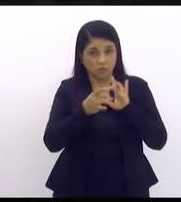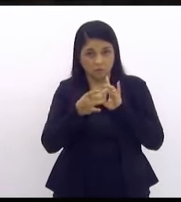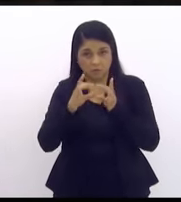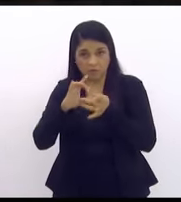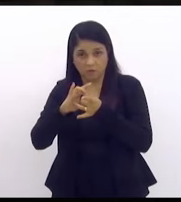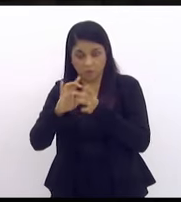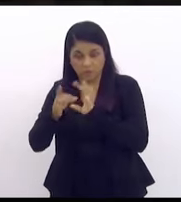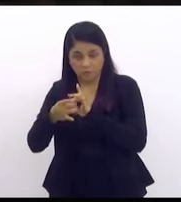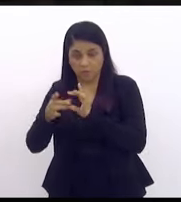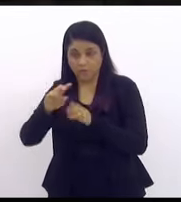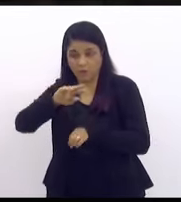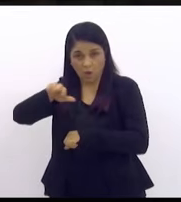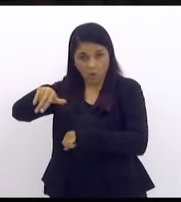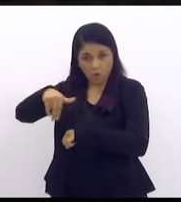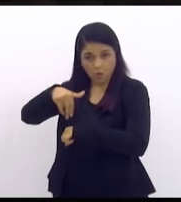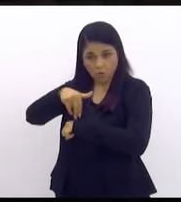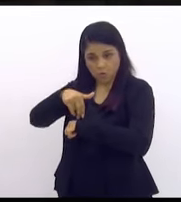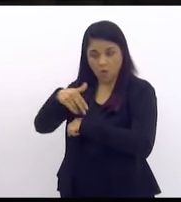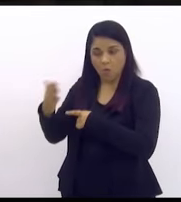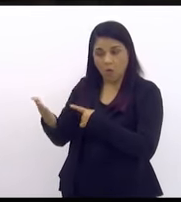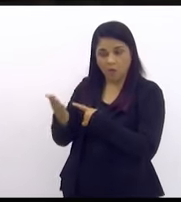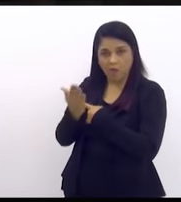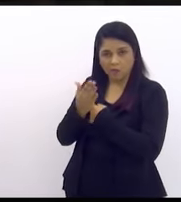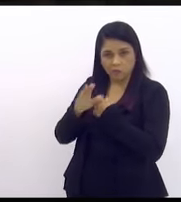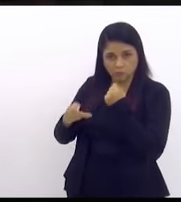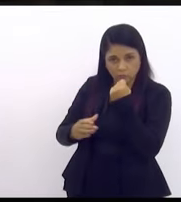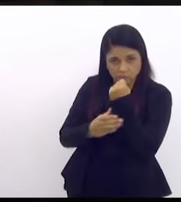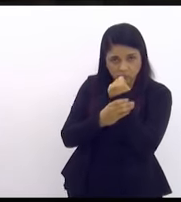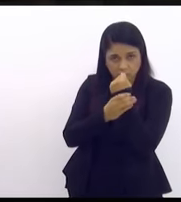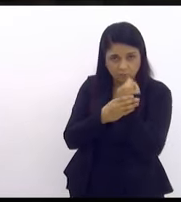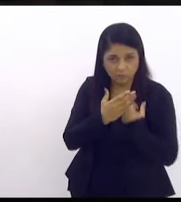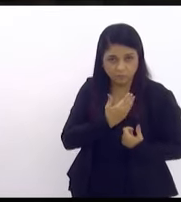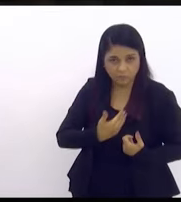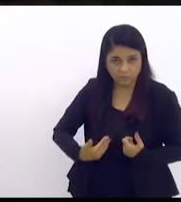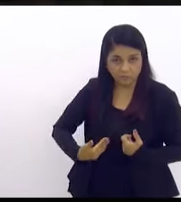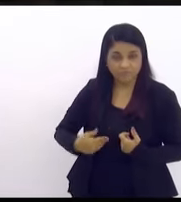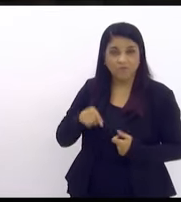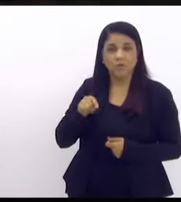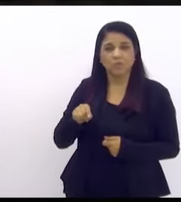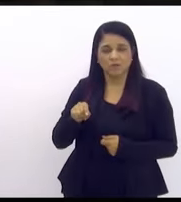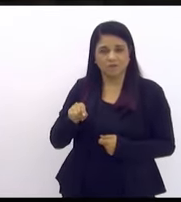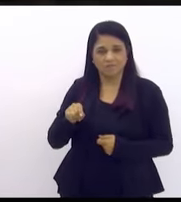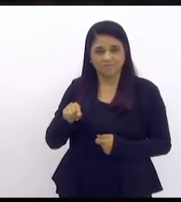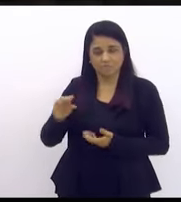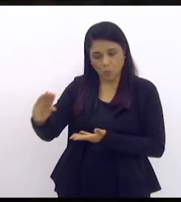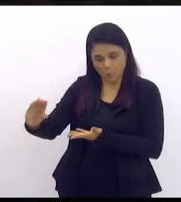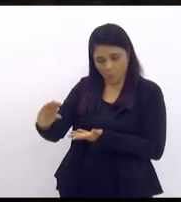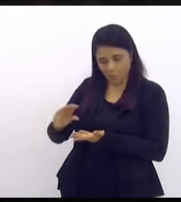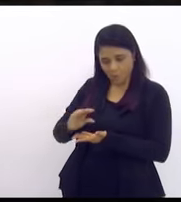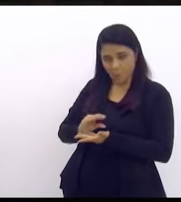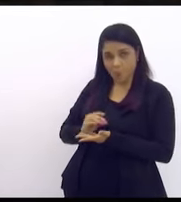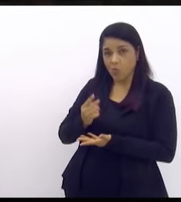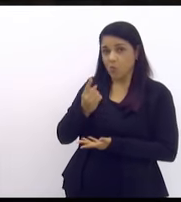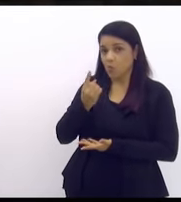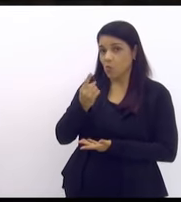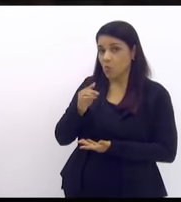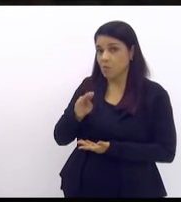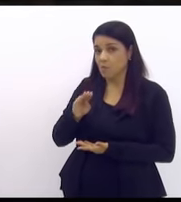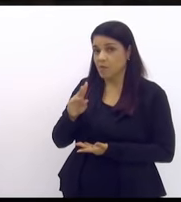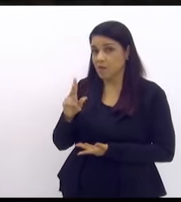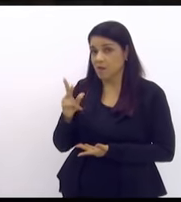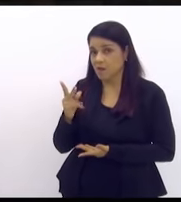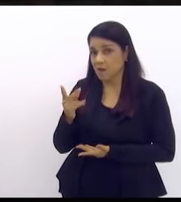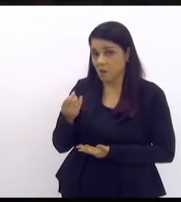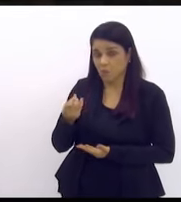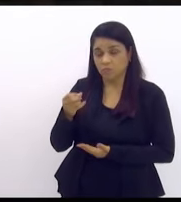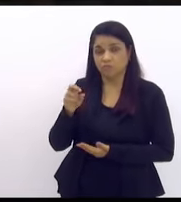interveio na segurança pública, ele trouxe junto um repasse de R$1 bilhão. Só